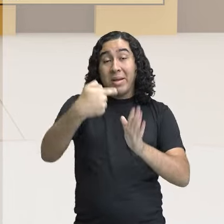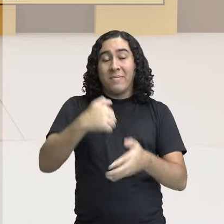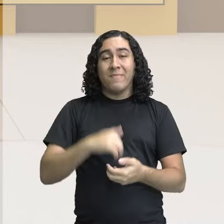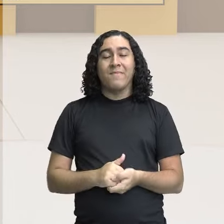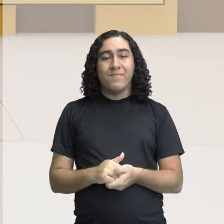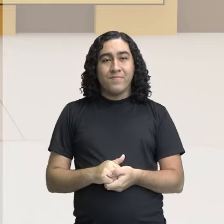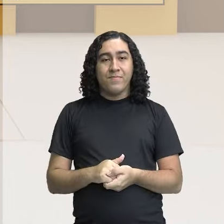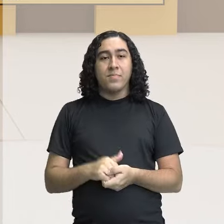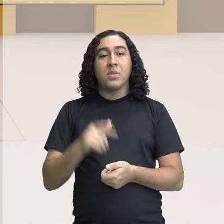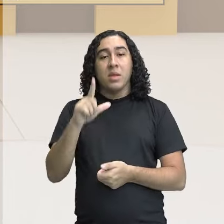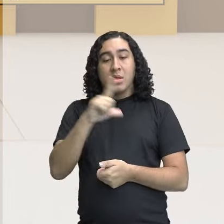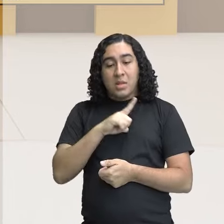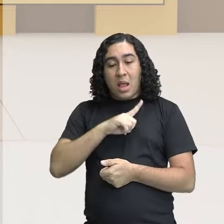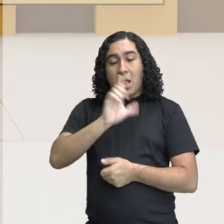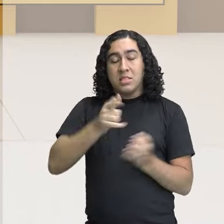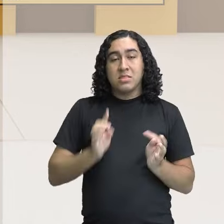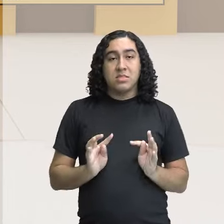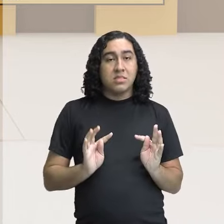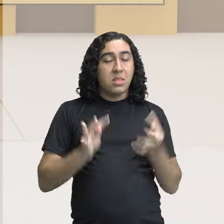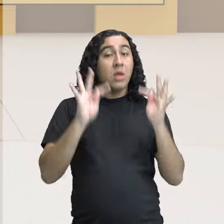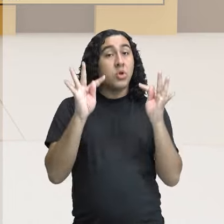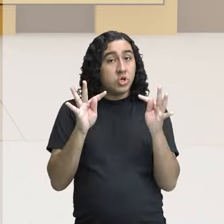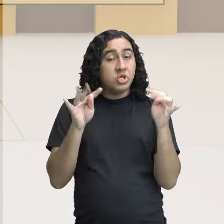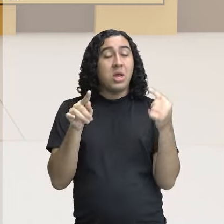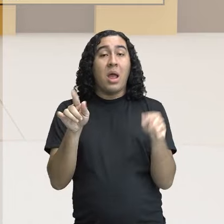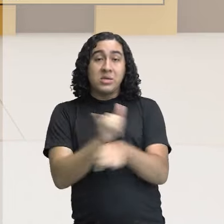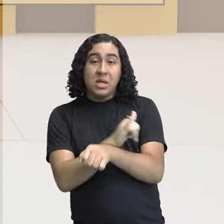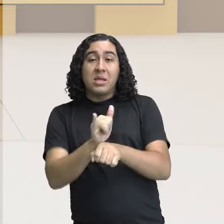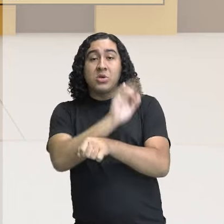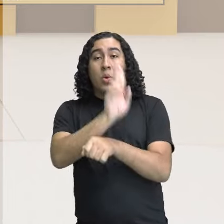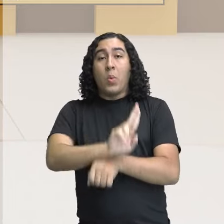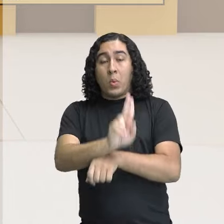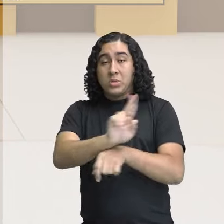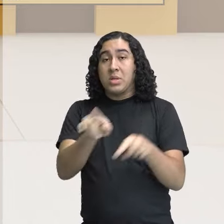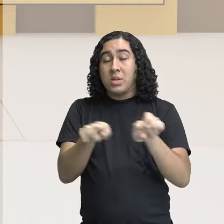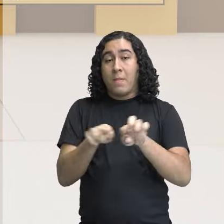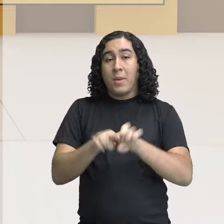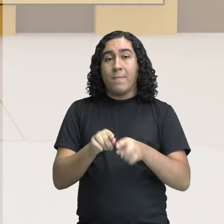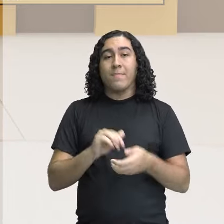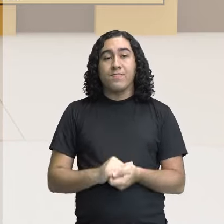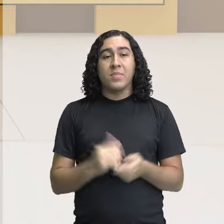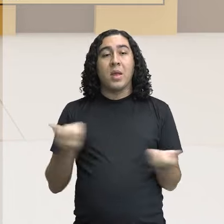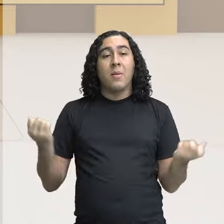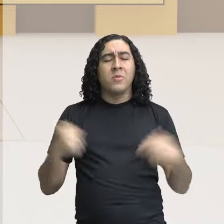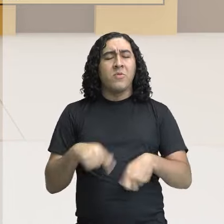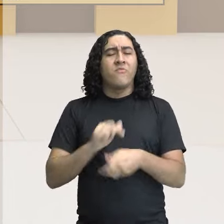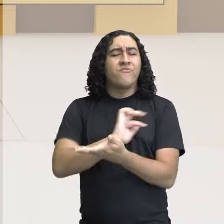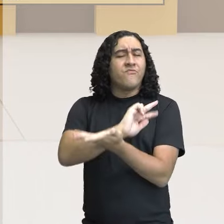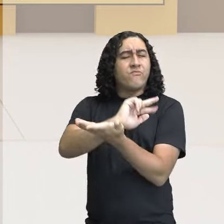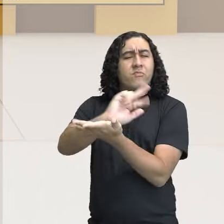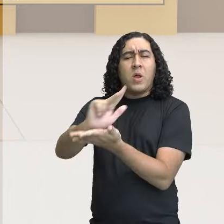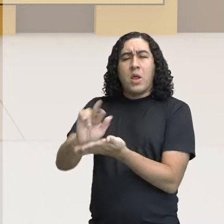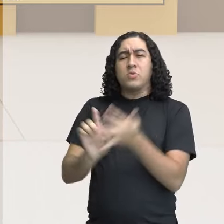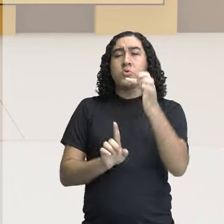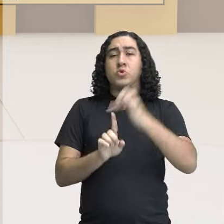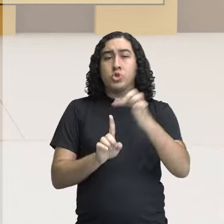essa parte de tecnologias técnicas que se utiliza. Mas também, a partir disso, também teremos diferentes tipos